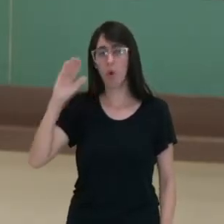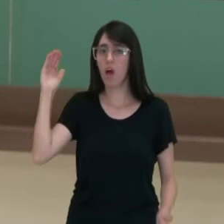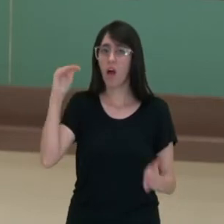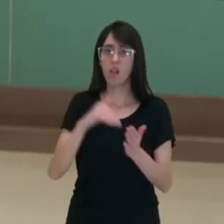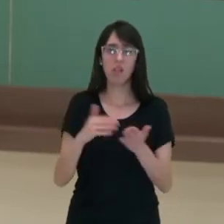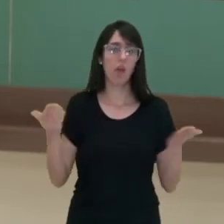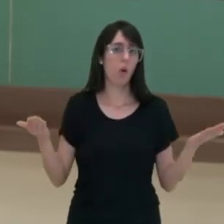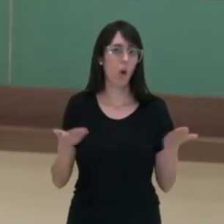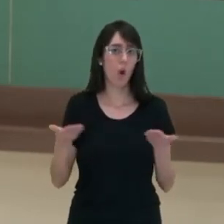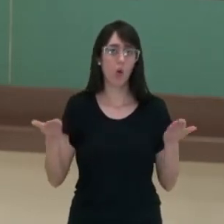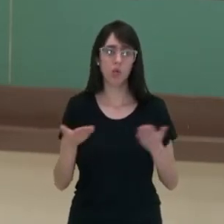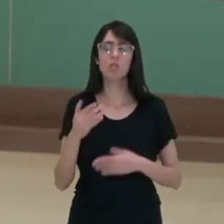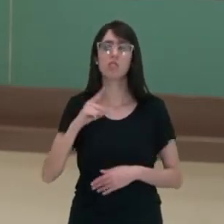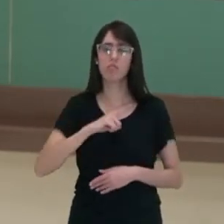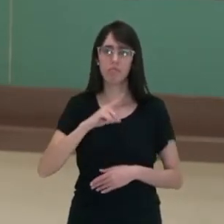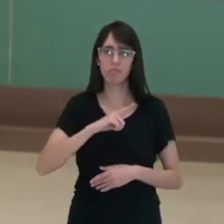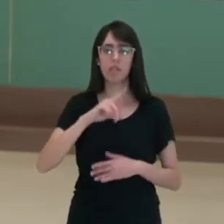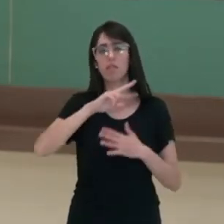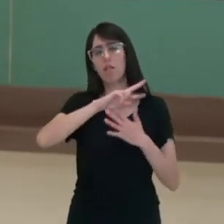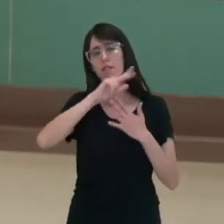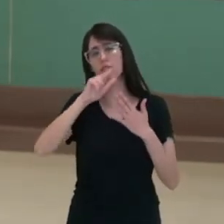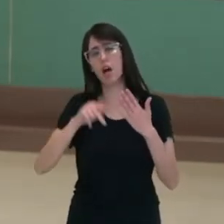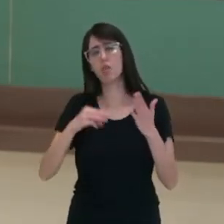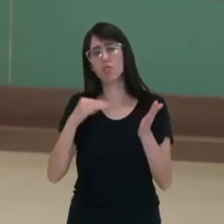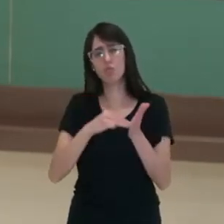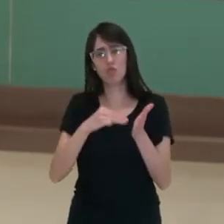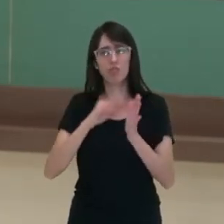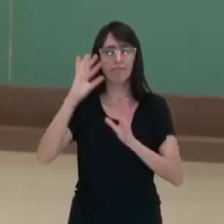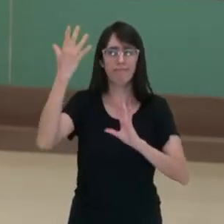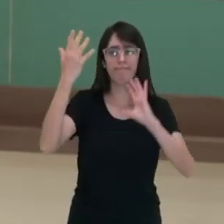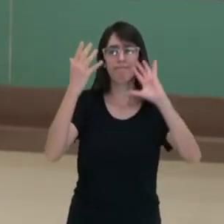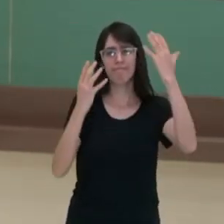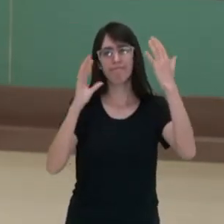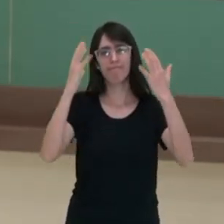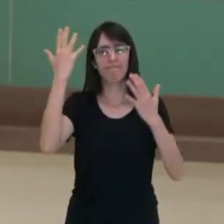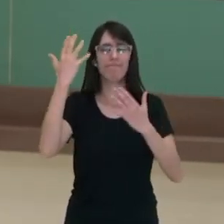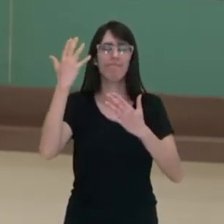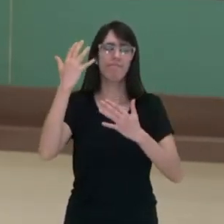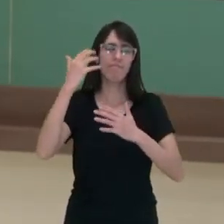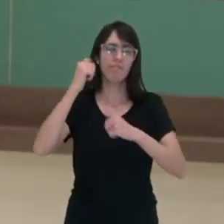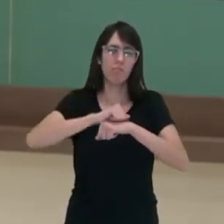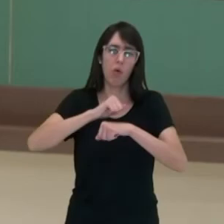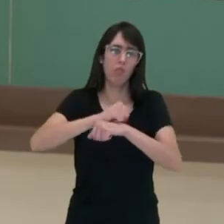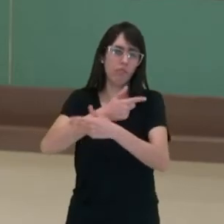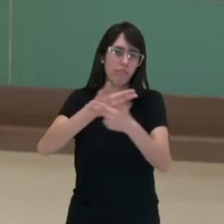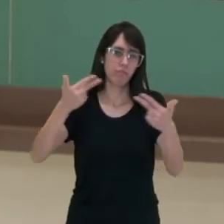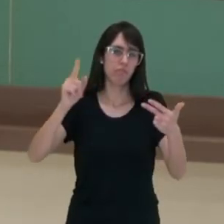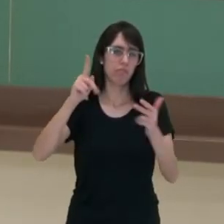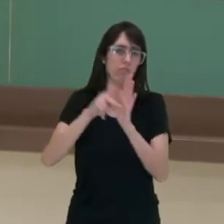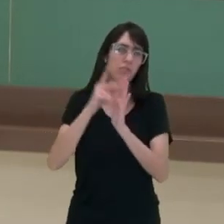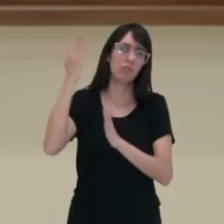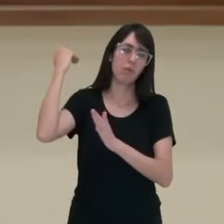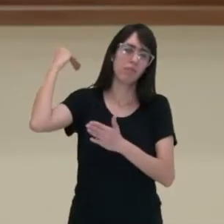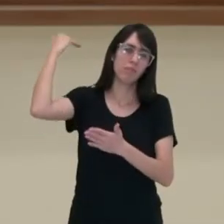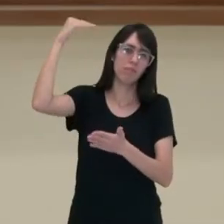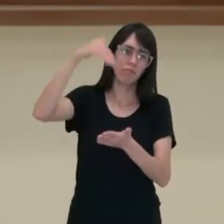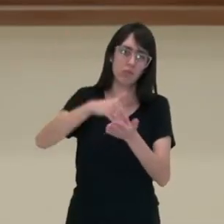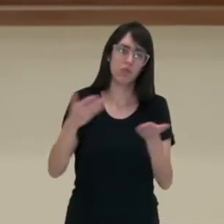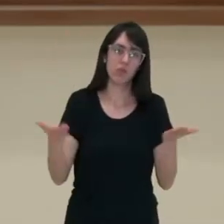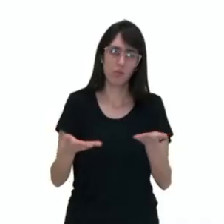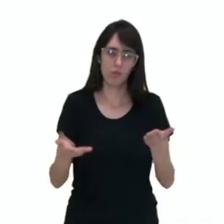nós temos vários fatores em comum, que tem a ver com o nosso passado colonial. Então,